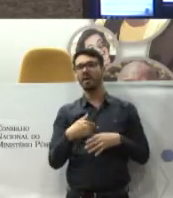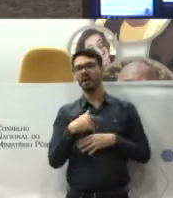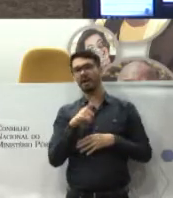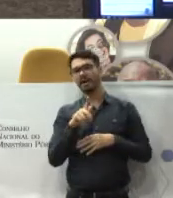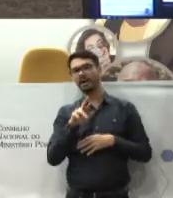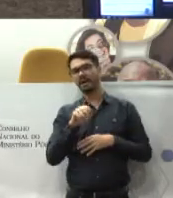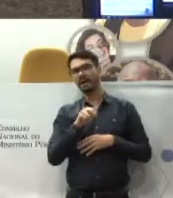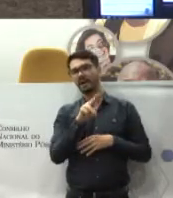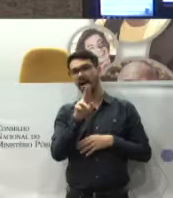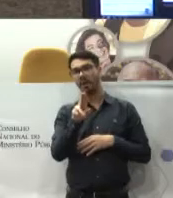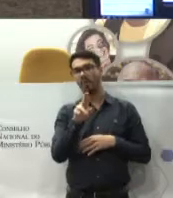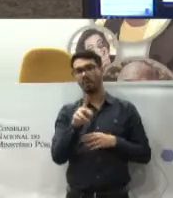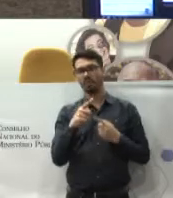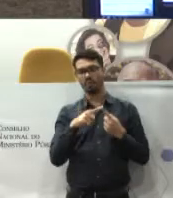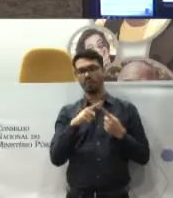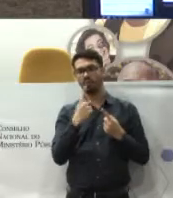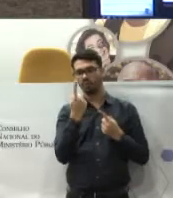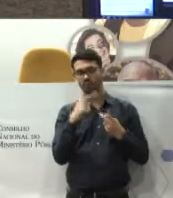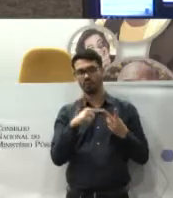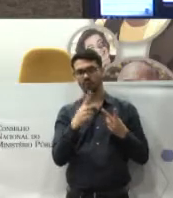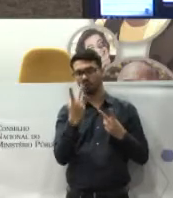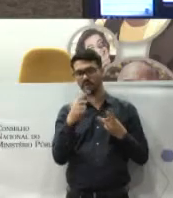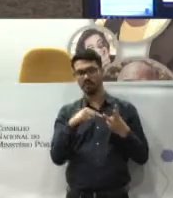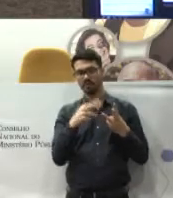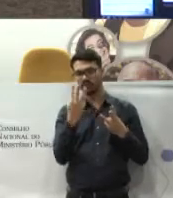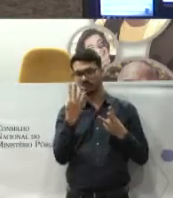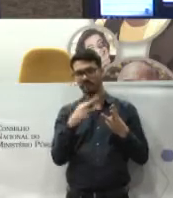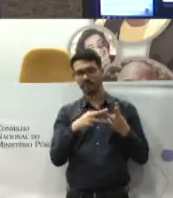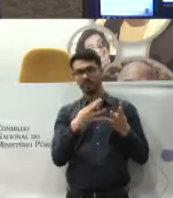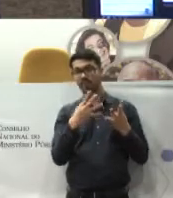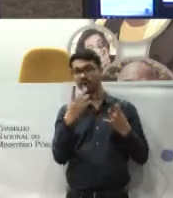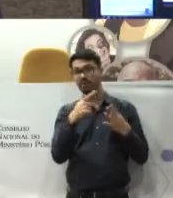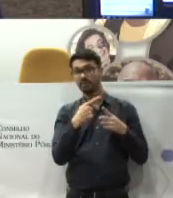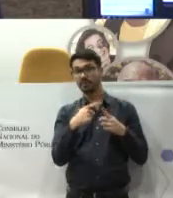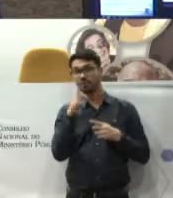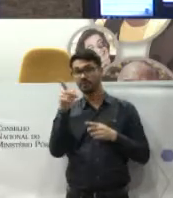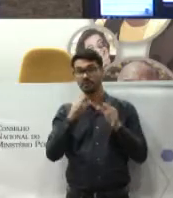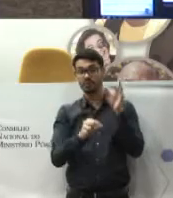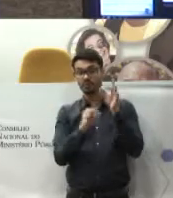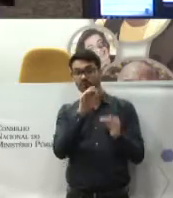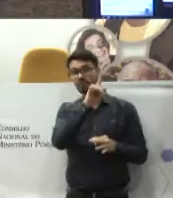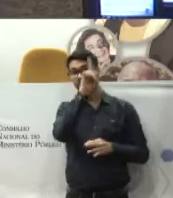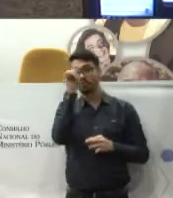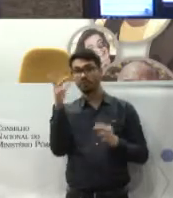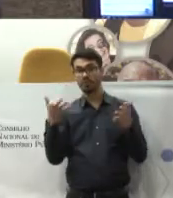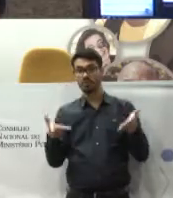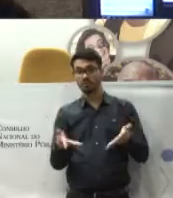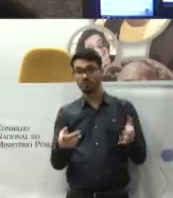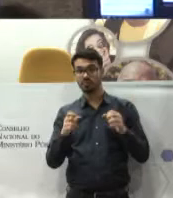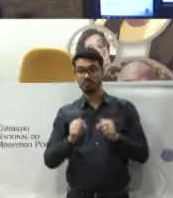ele é grau 1, 2, 3, 4 ou 5, para que o juiz ele possa exercer